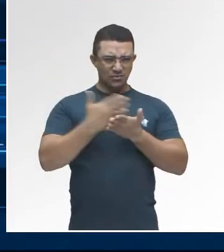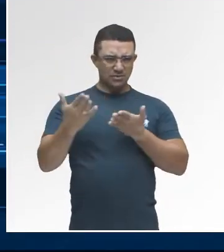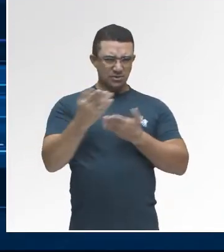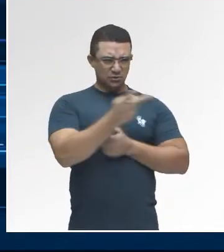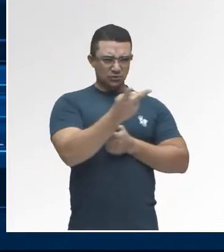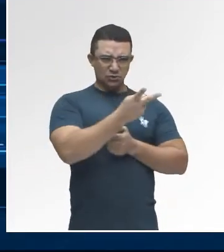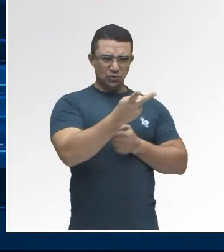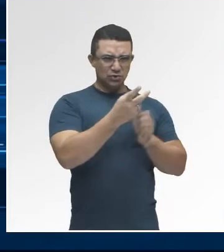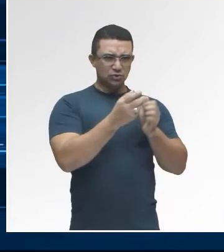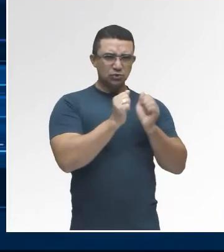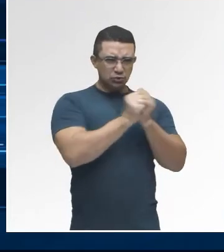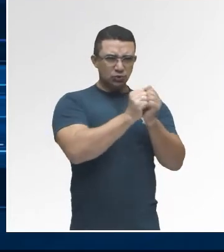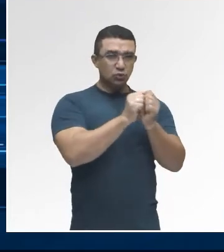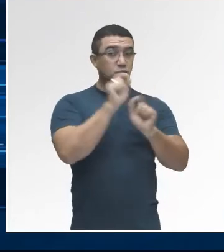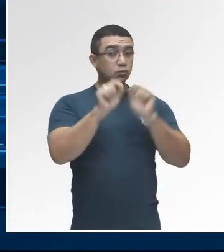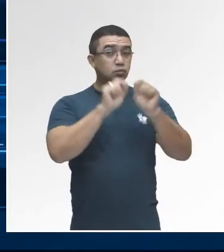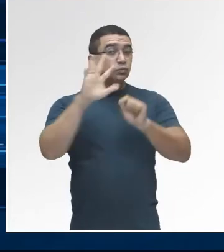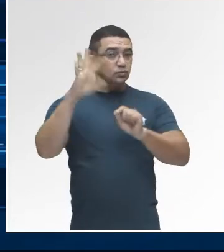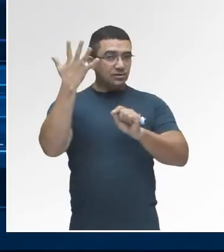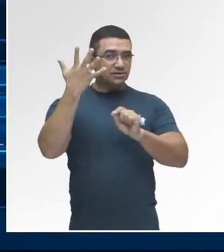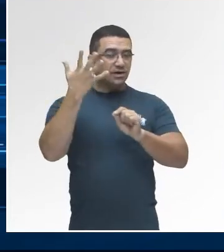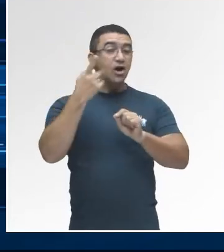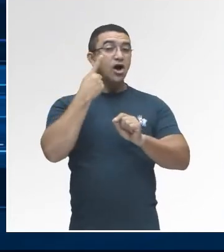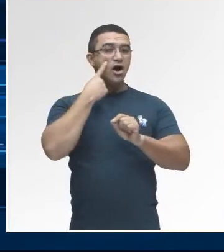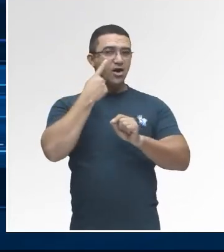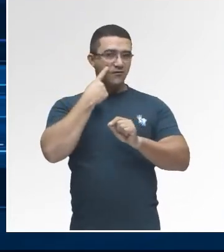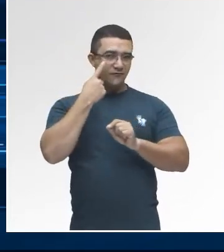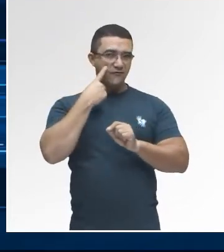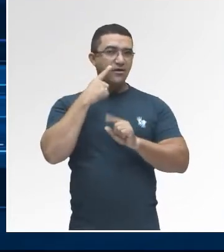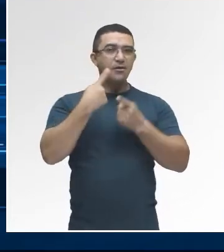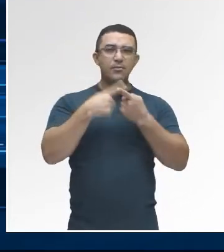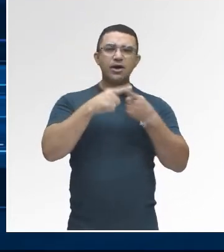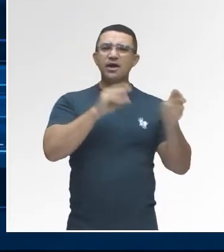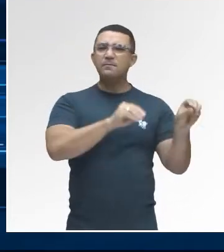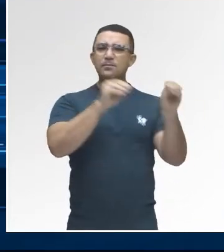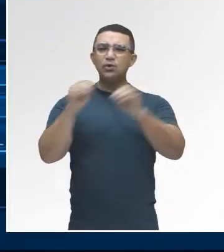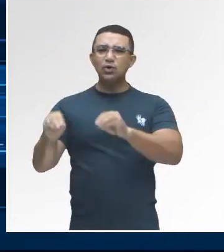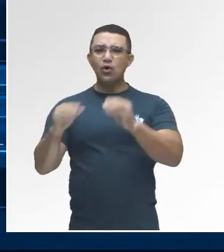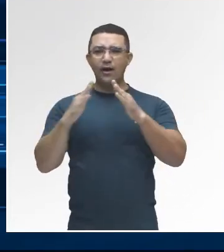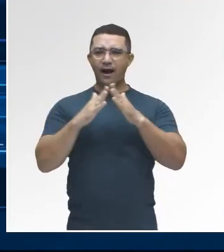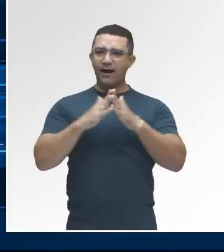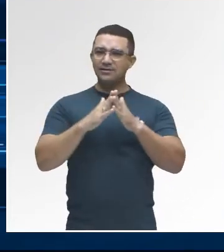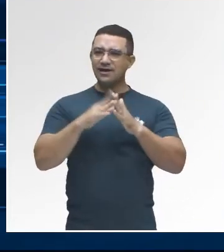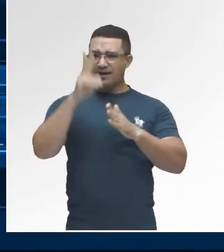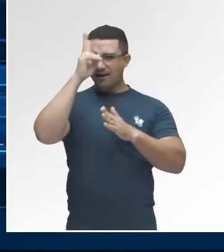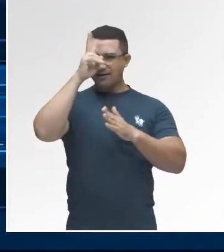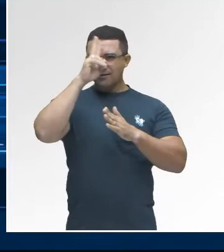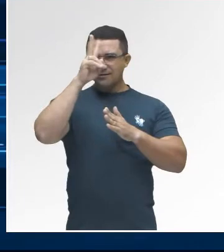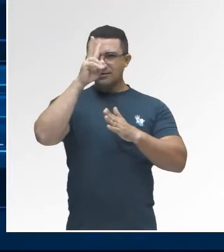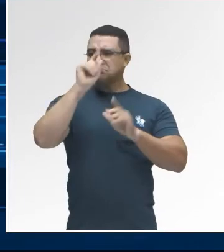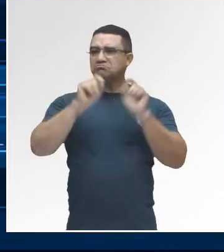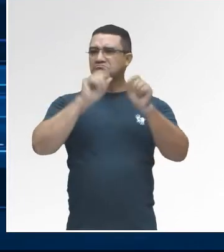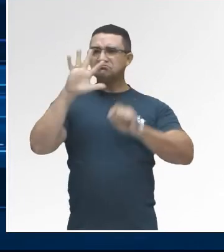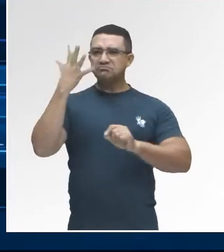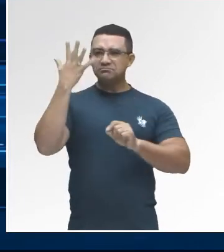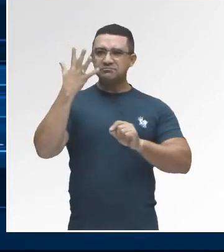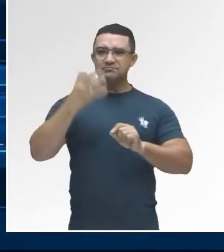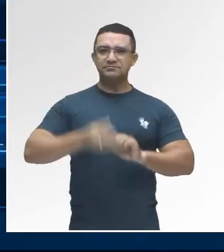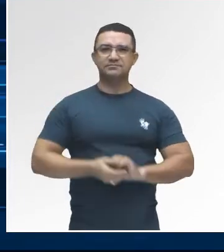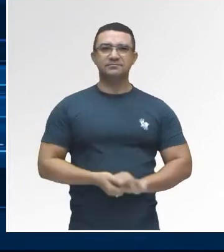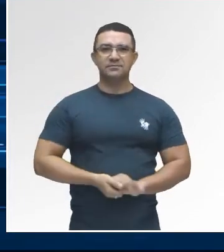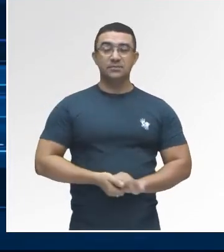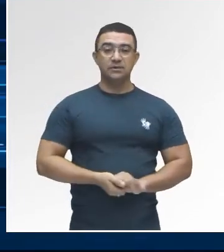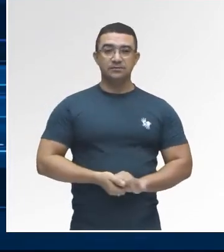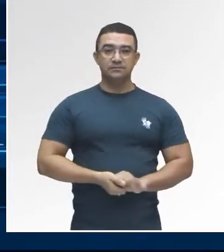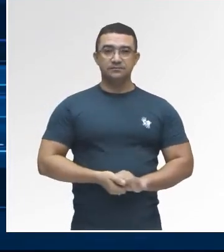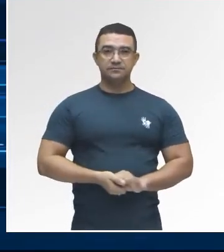que nós vamos entender direitinho o que foi, por que eles se mudaram os 2 juntos ali como casal. O que será que aconteceu, né? Vamos entender então